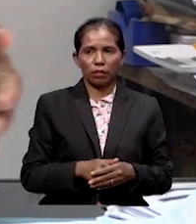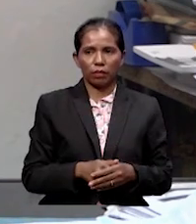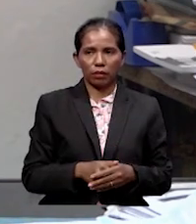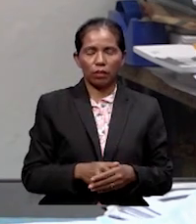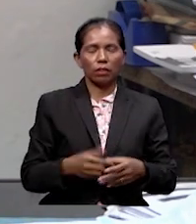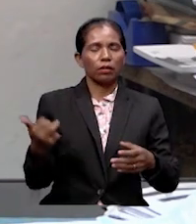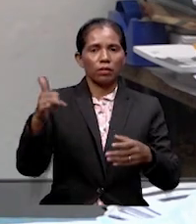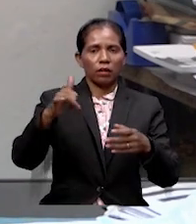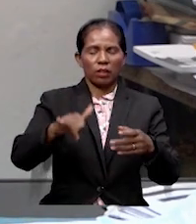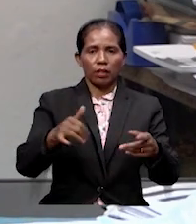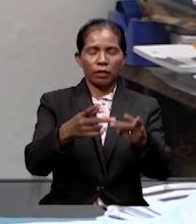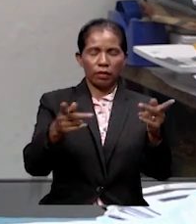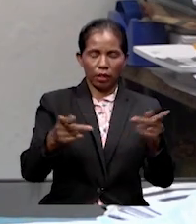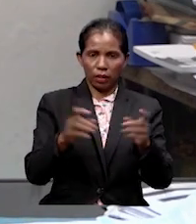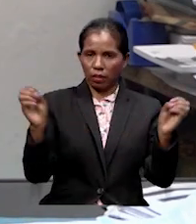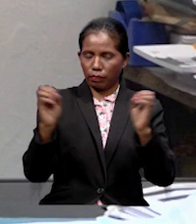sirne fatin